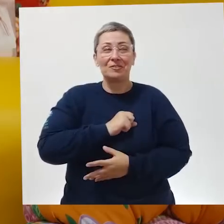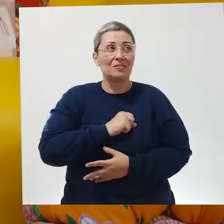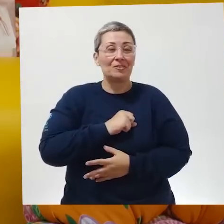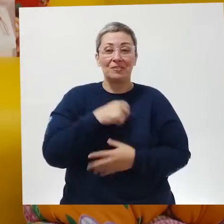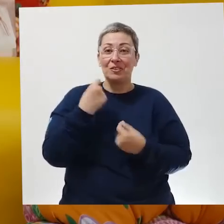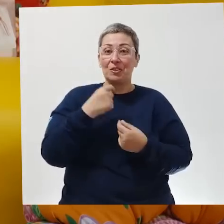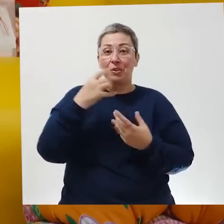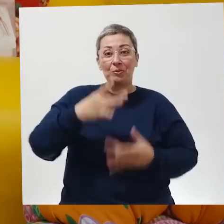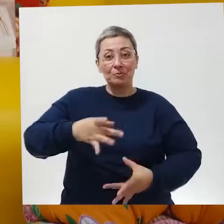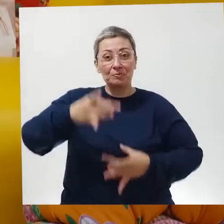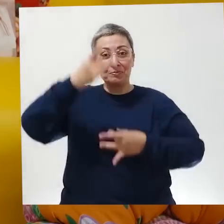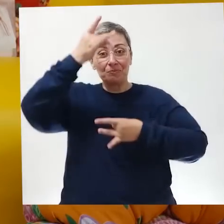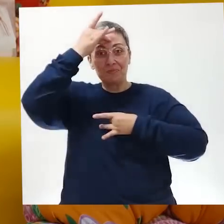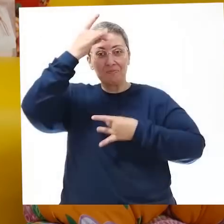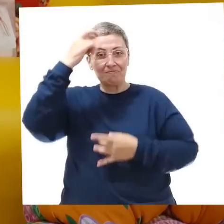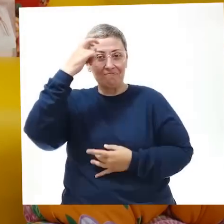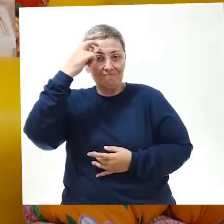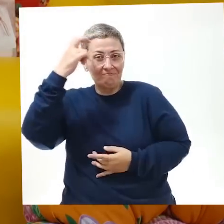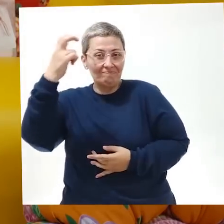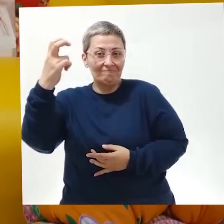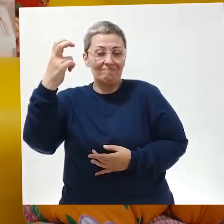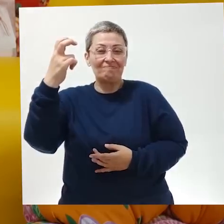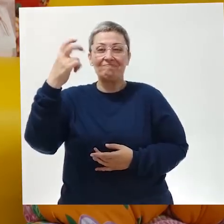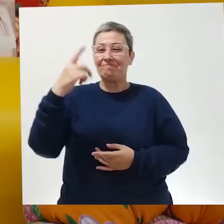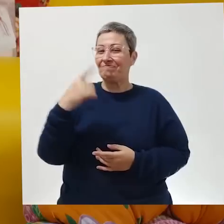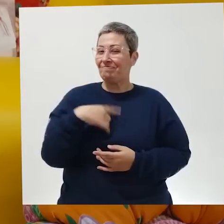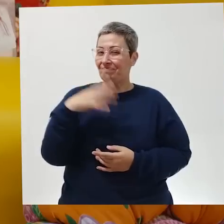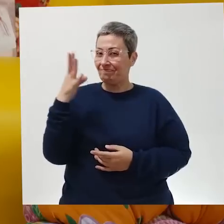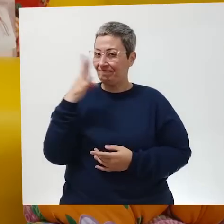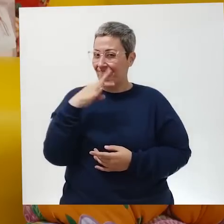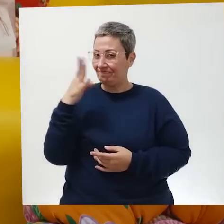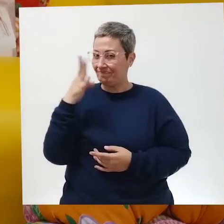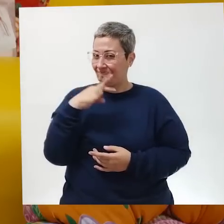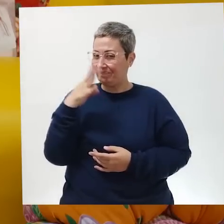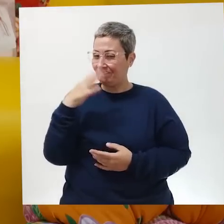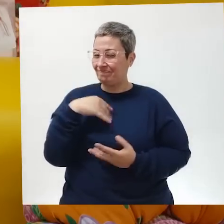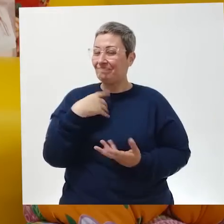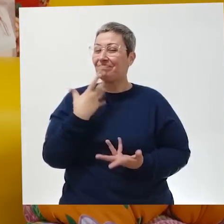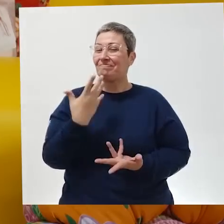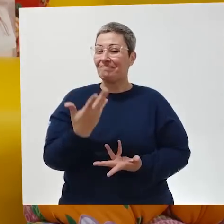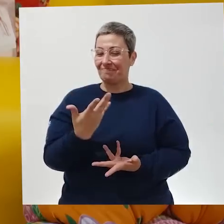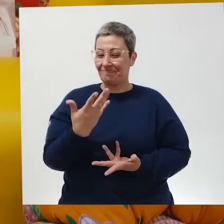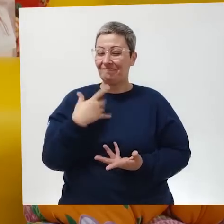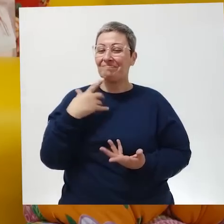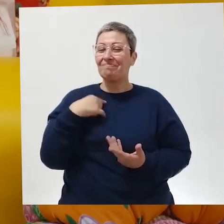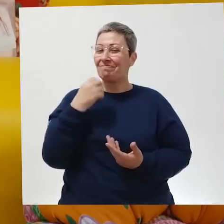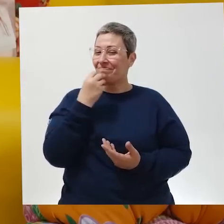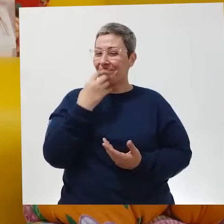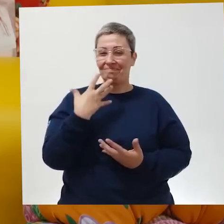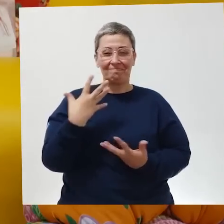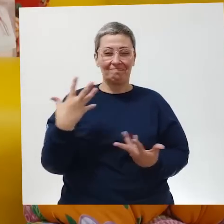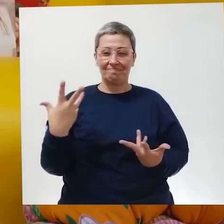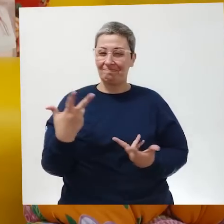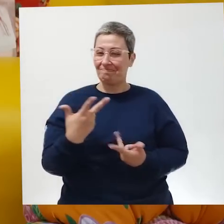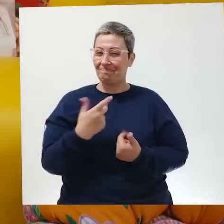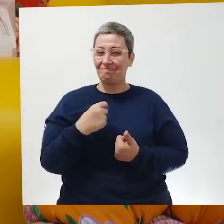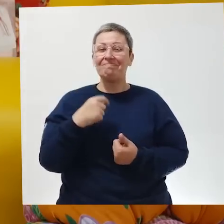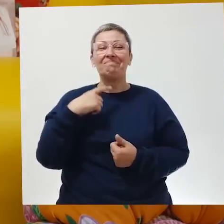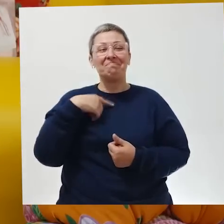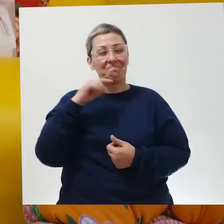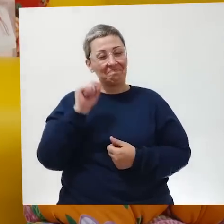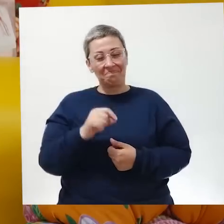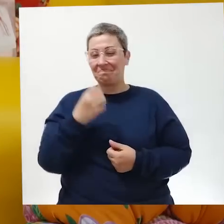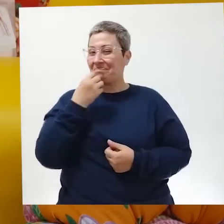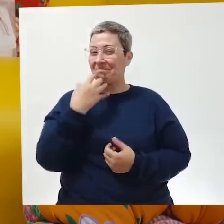Uma personagem inteligente, atrevida. Isso é bom demais, não é? É